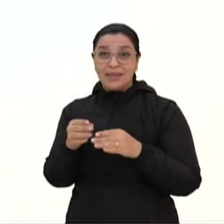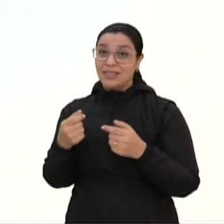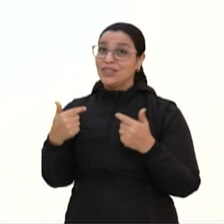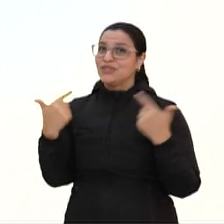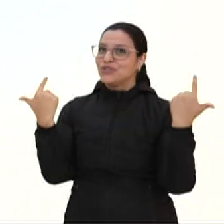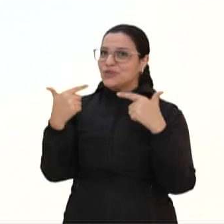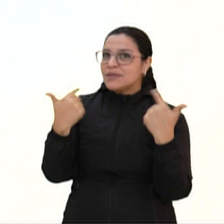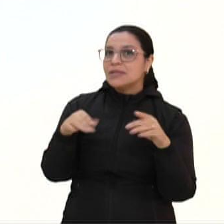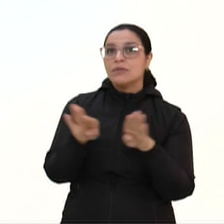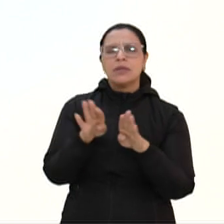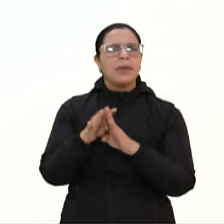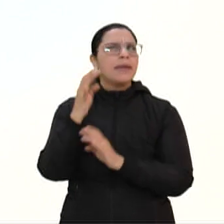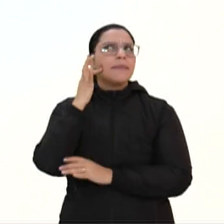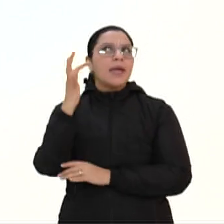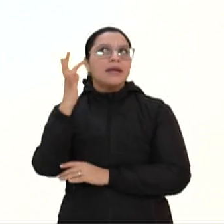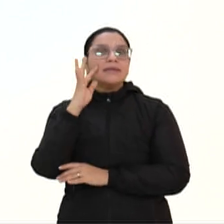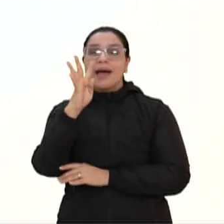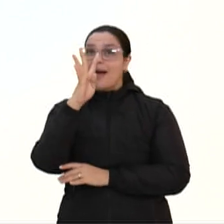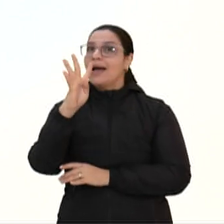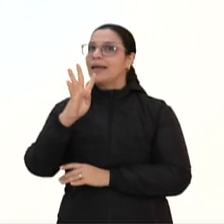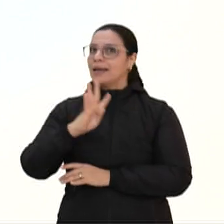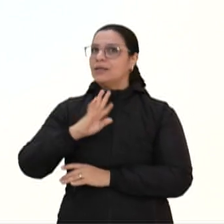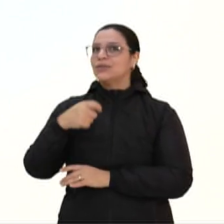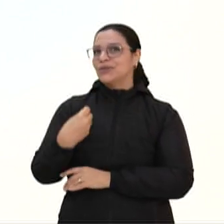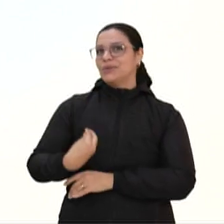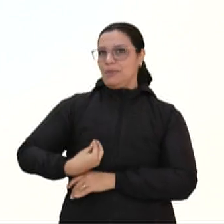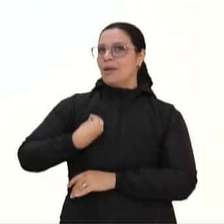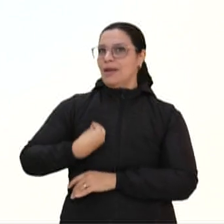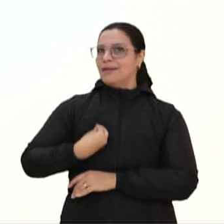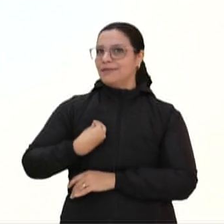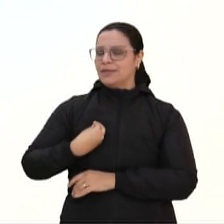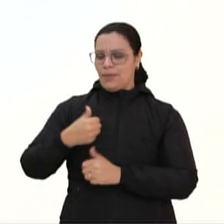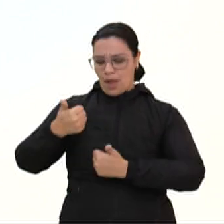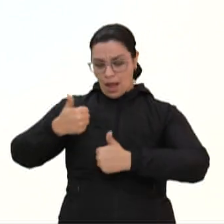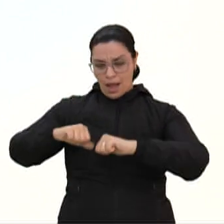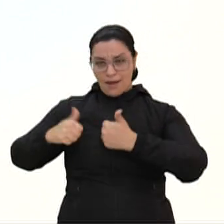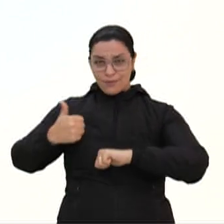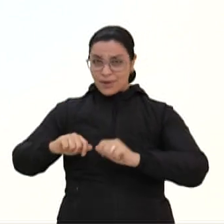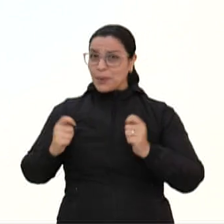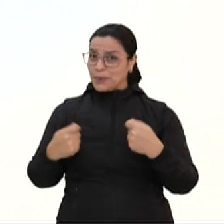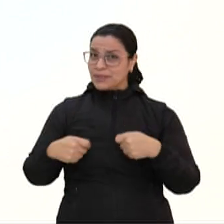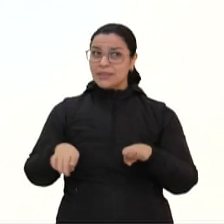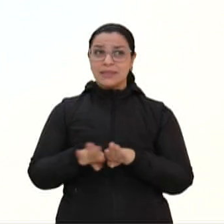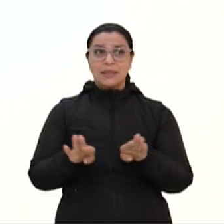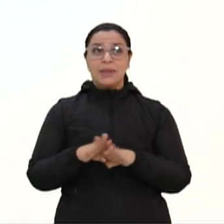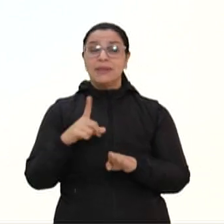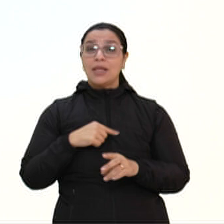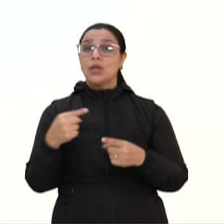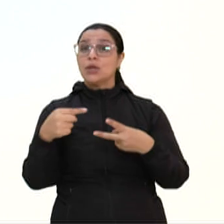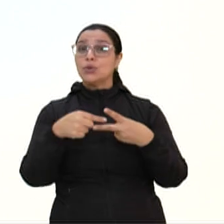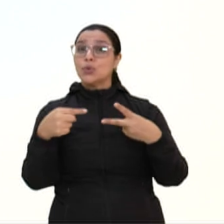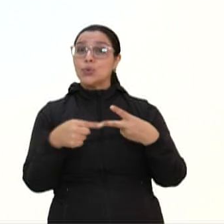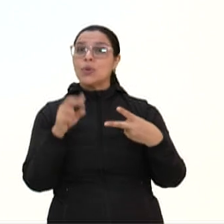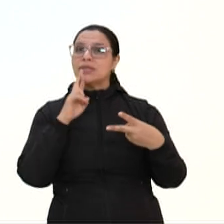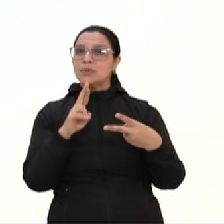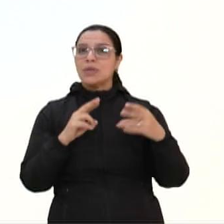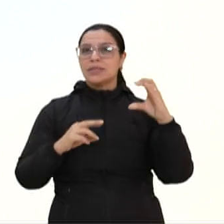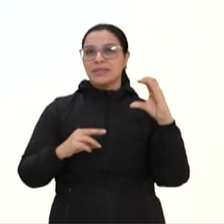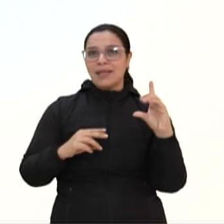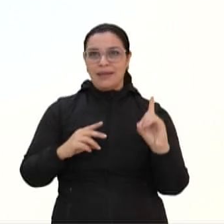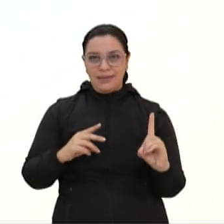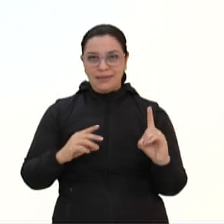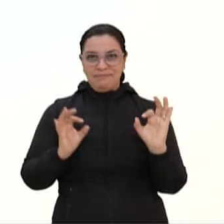leitor refletir criticamente sobre a vida. Então, nós temos duas alternativas que são